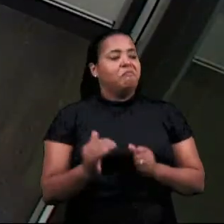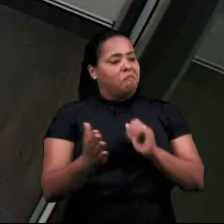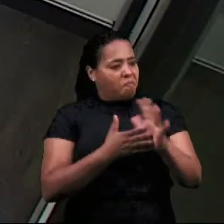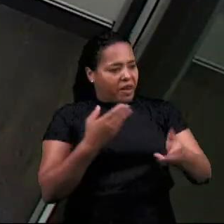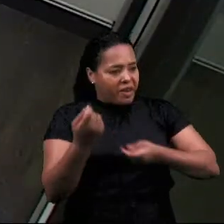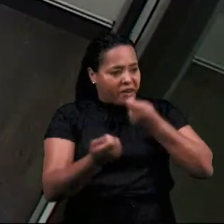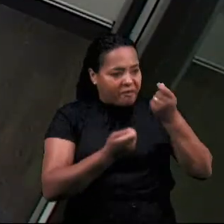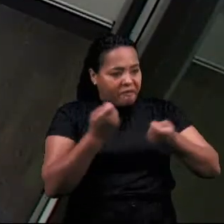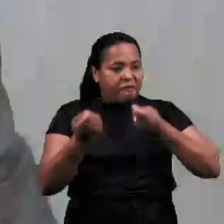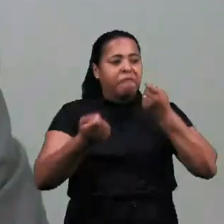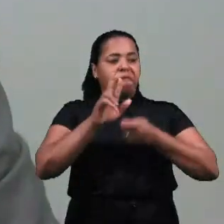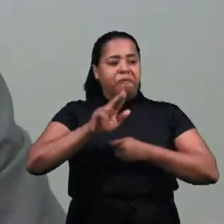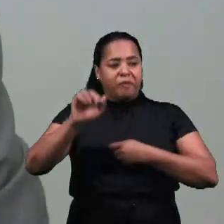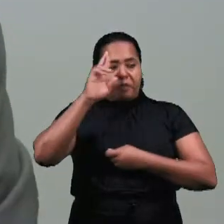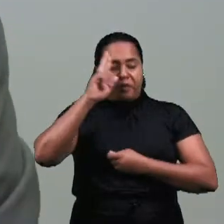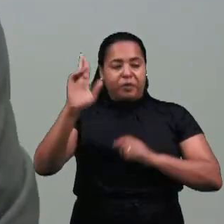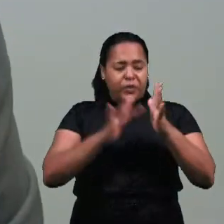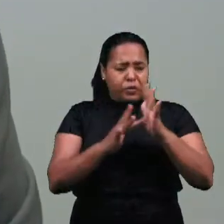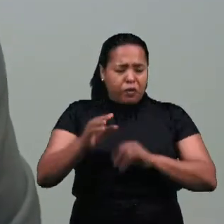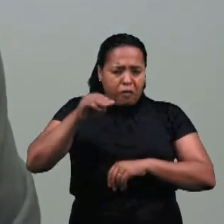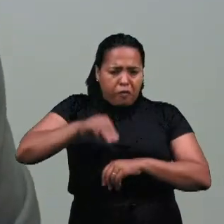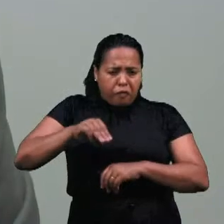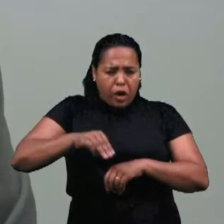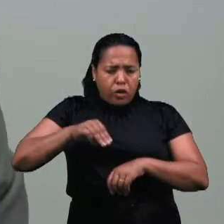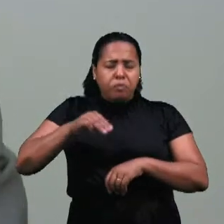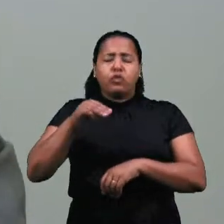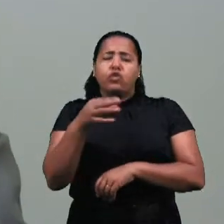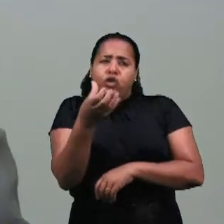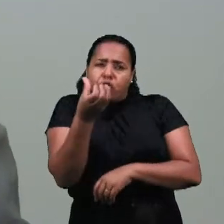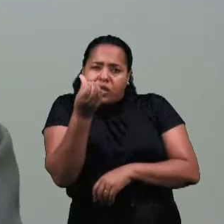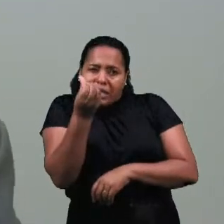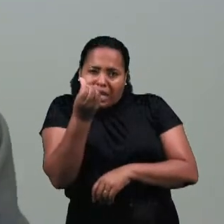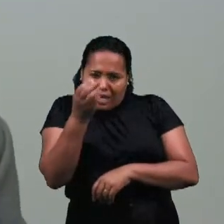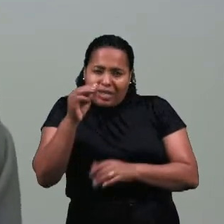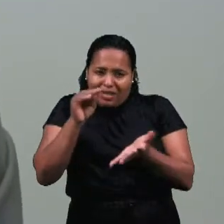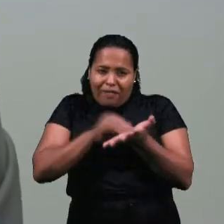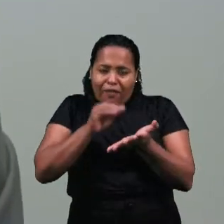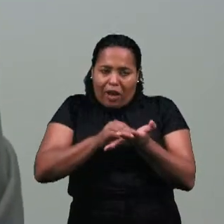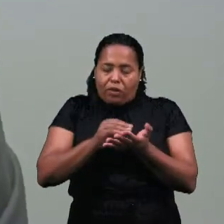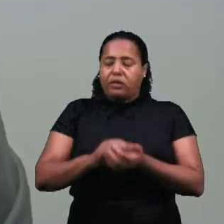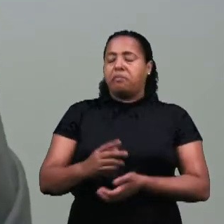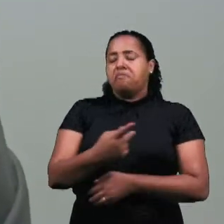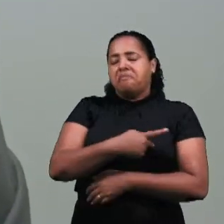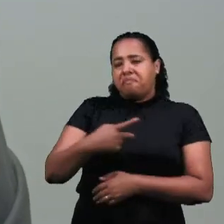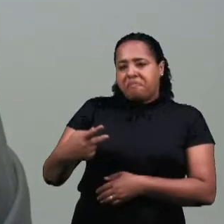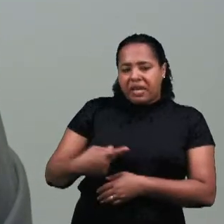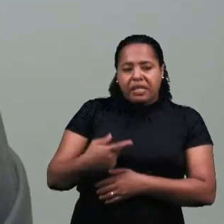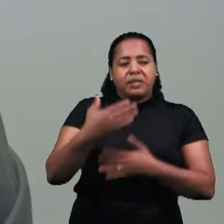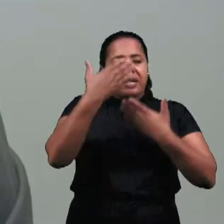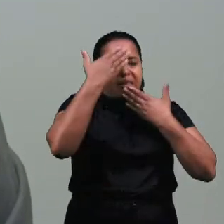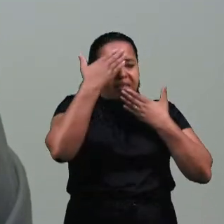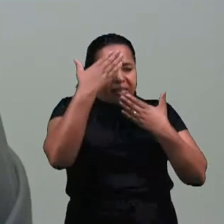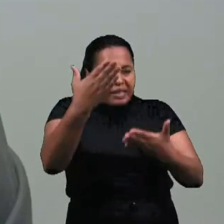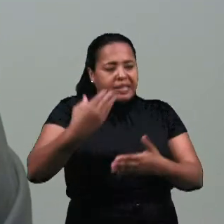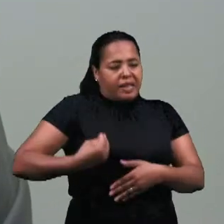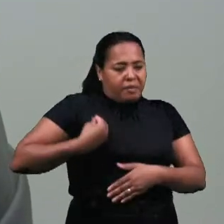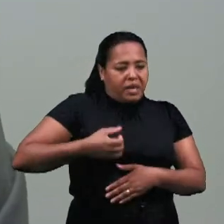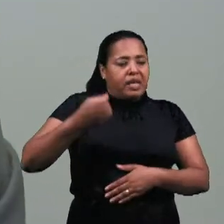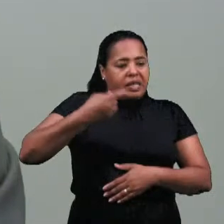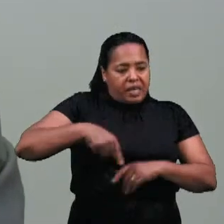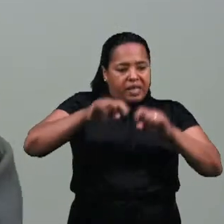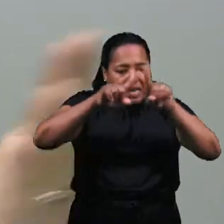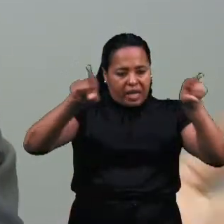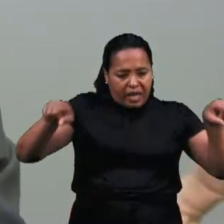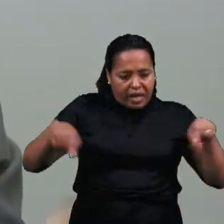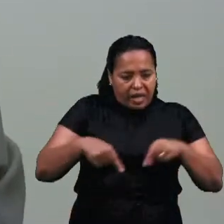do nosso Senhor Jesus. Faltam 6 minutos para as 8 horas. Pastor, queremos agradecer a presença do senhor aqui conosco no estúdio aqui da Rádio Manaim.